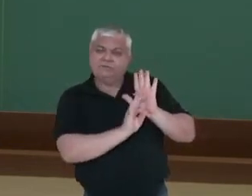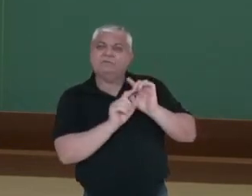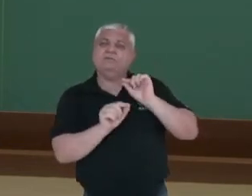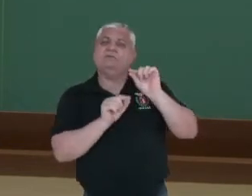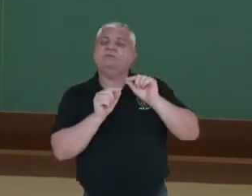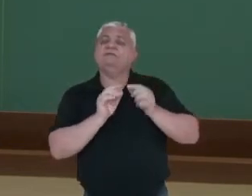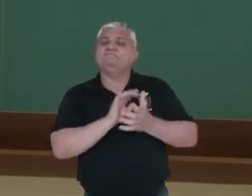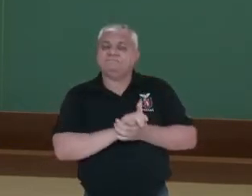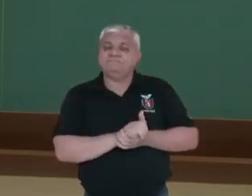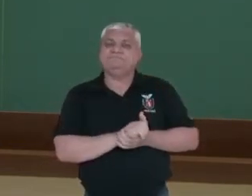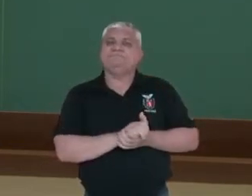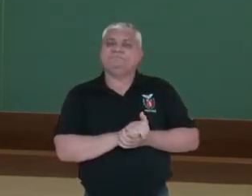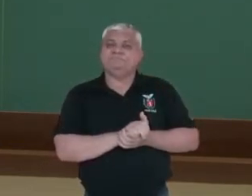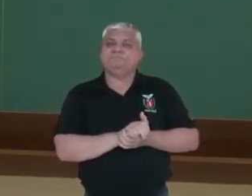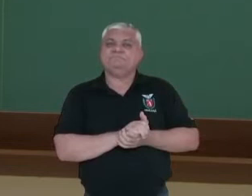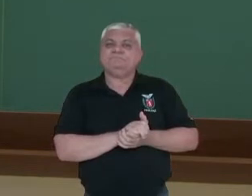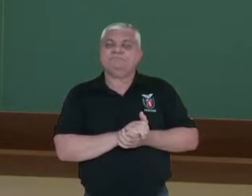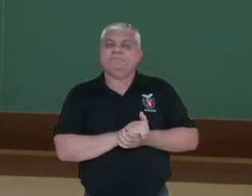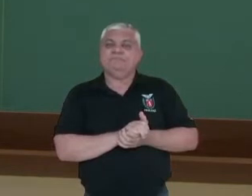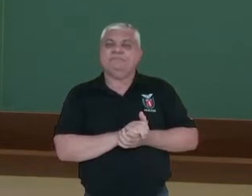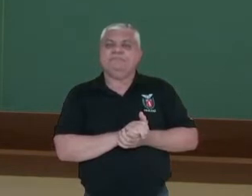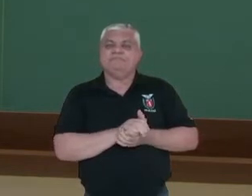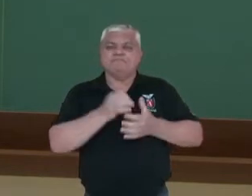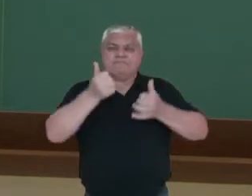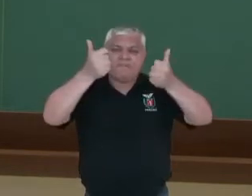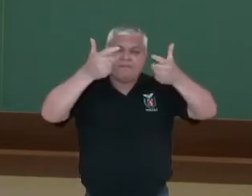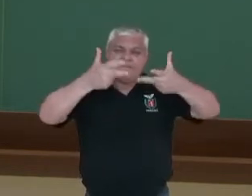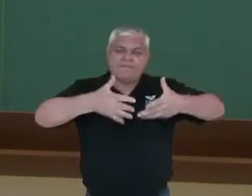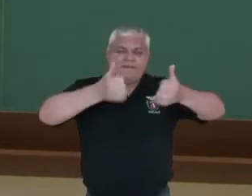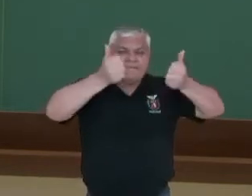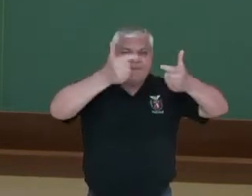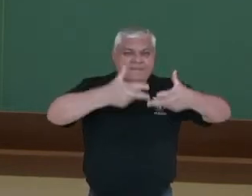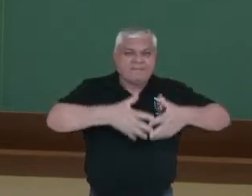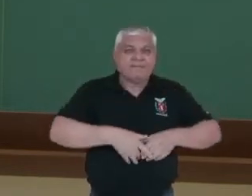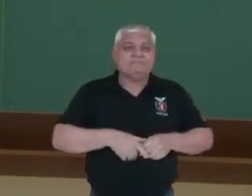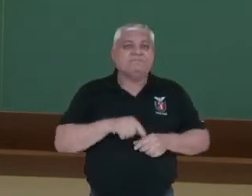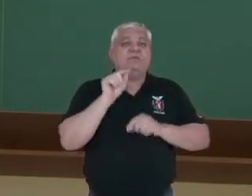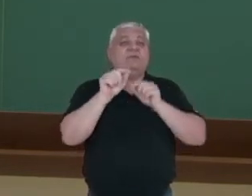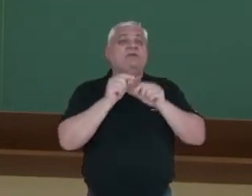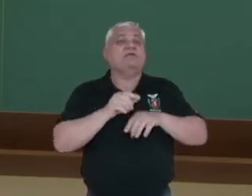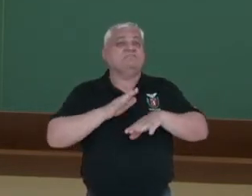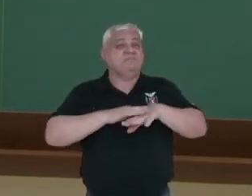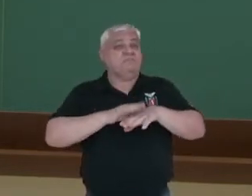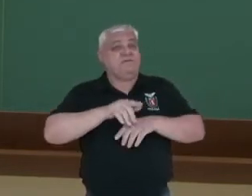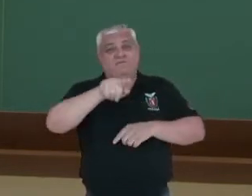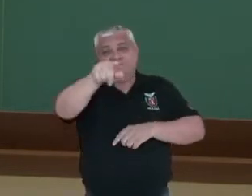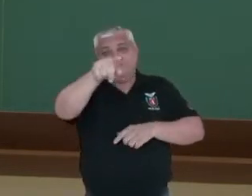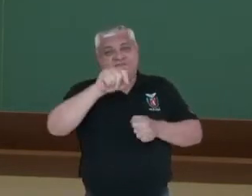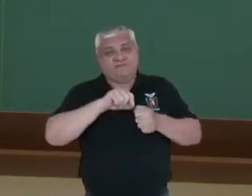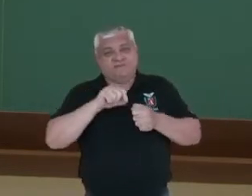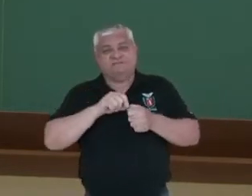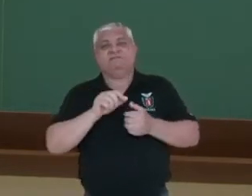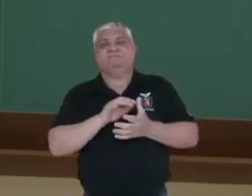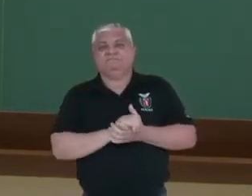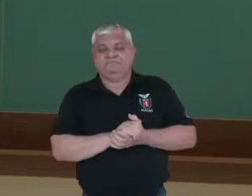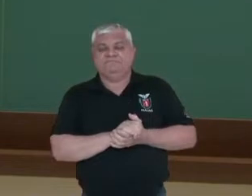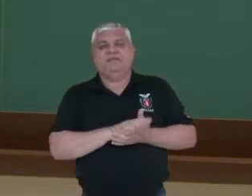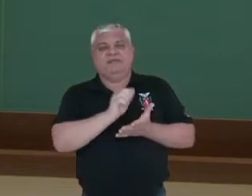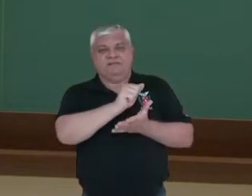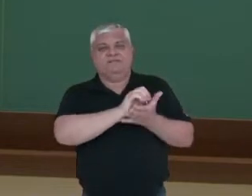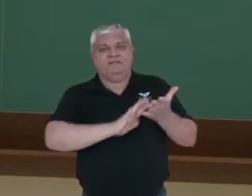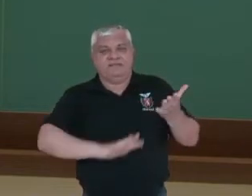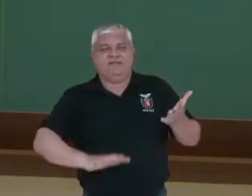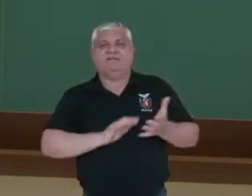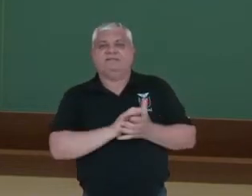para vocês, né? Dar uma explicada um pouquinho nele, vem agora a tua parte, a parte da